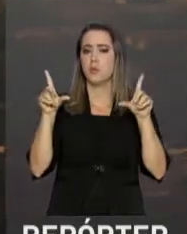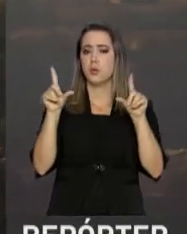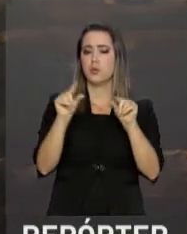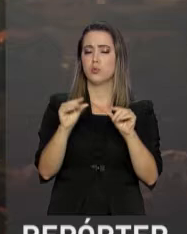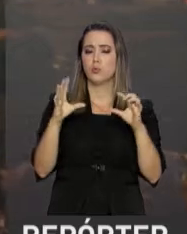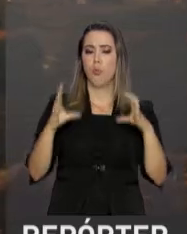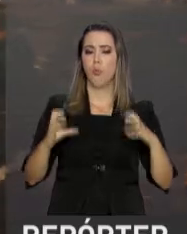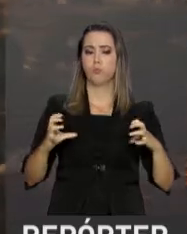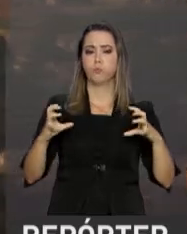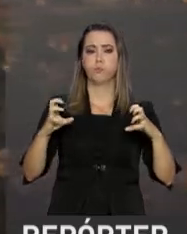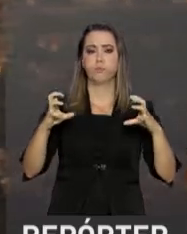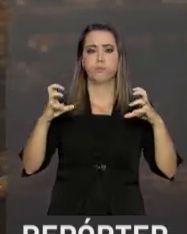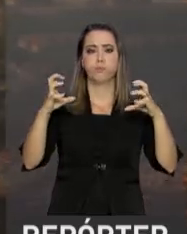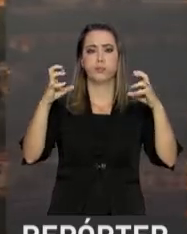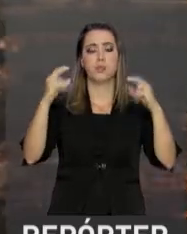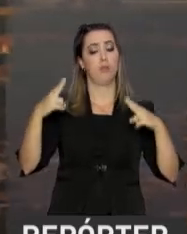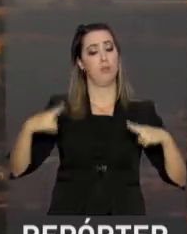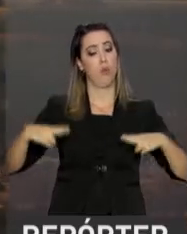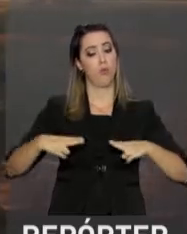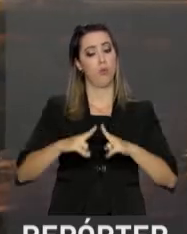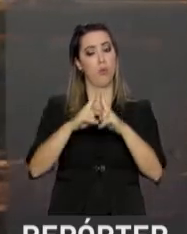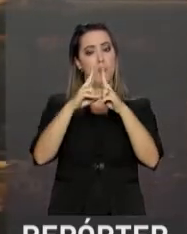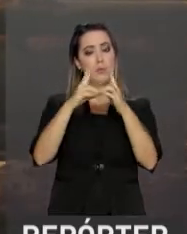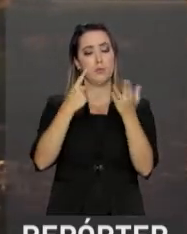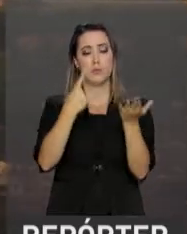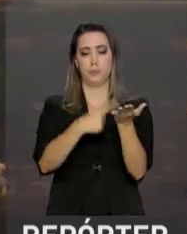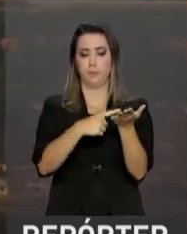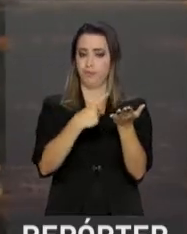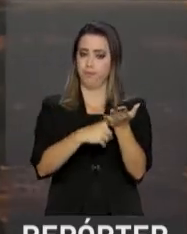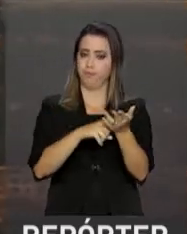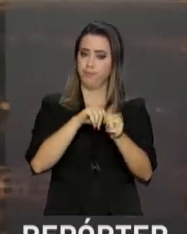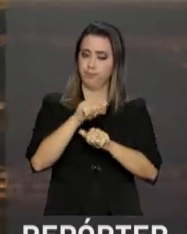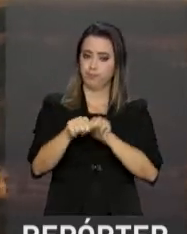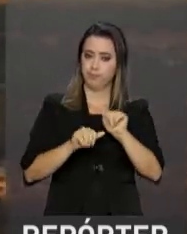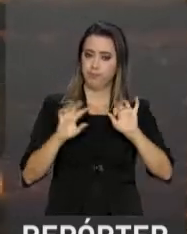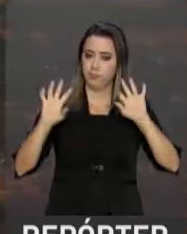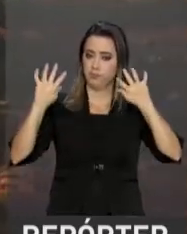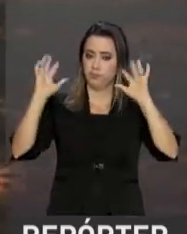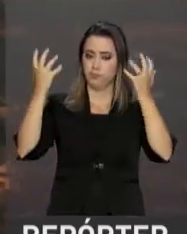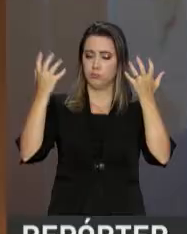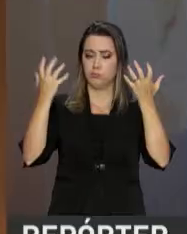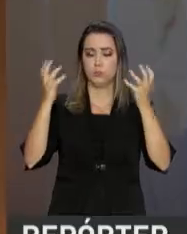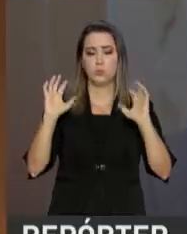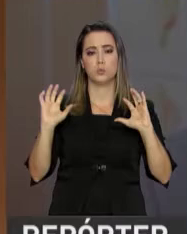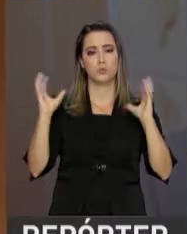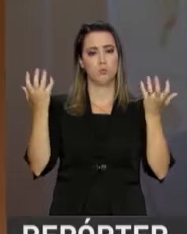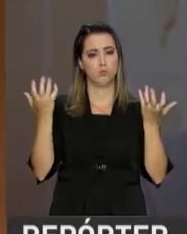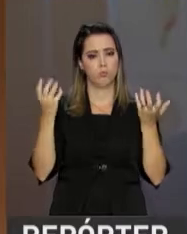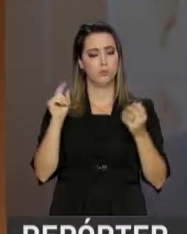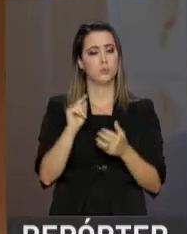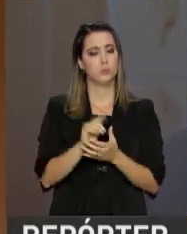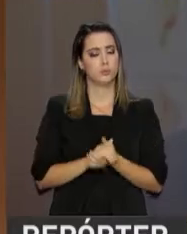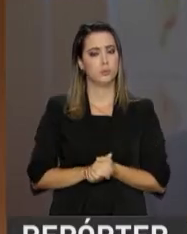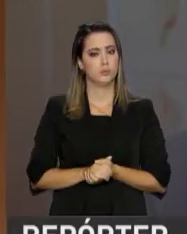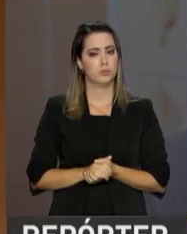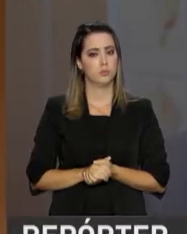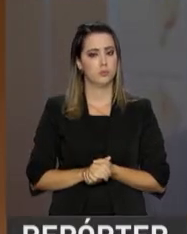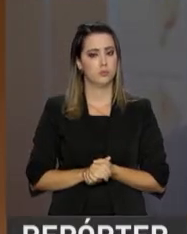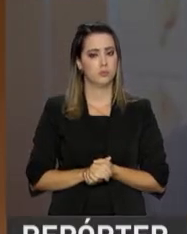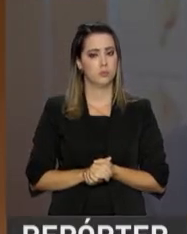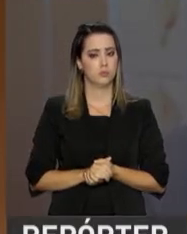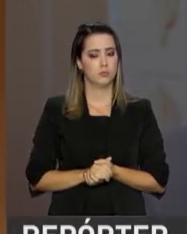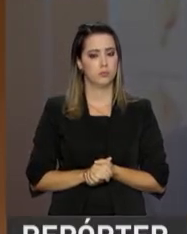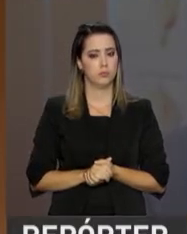cumprimento do acordo de paris sobre mudanças climáticas firmado pelo brasil que que a lei faz ela reconhece